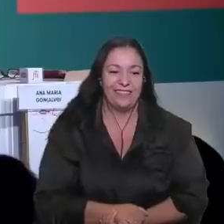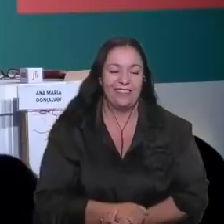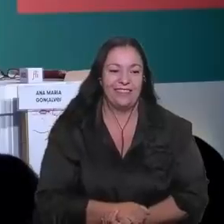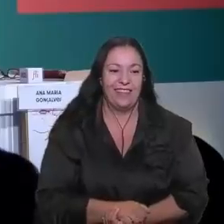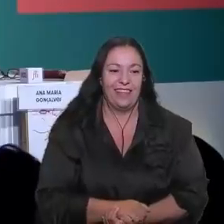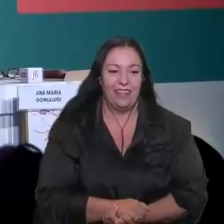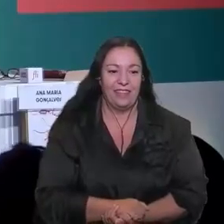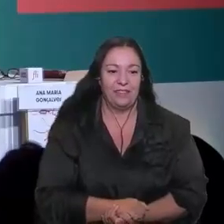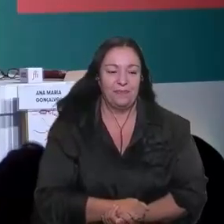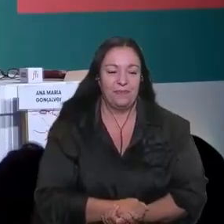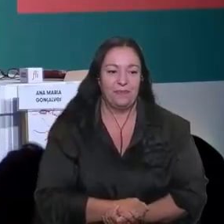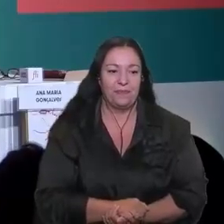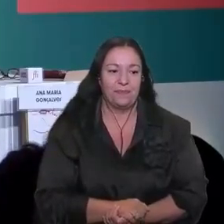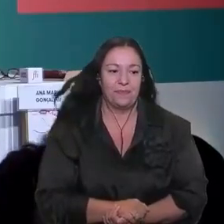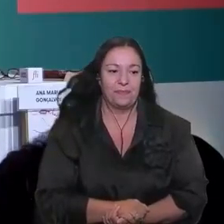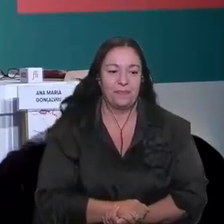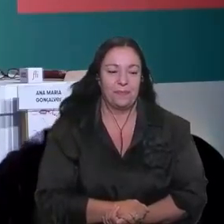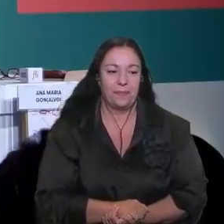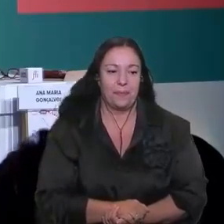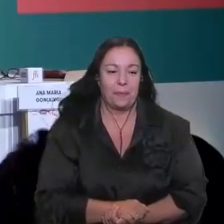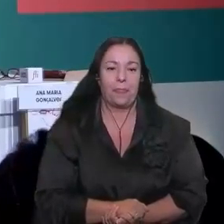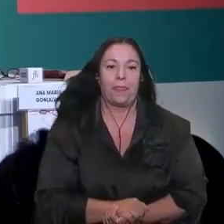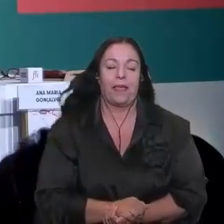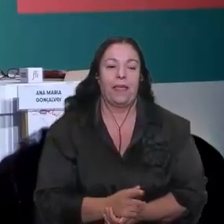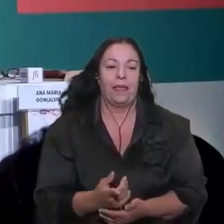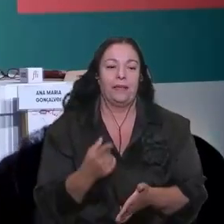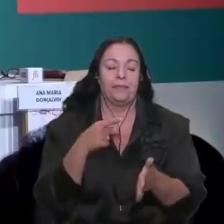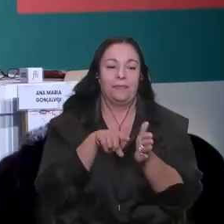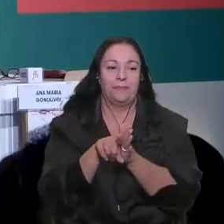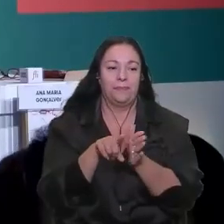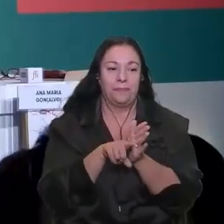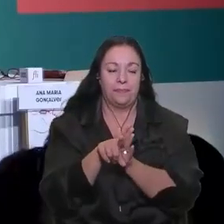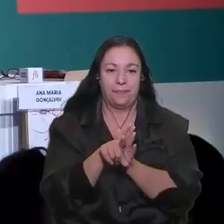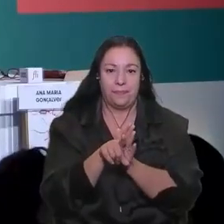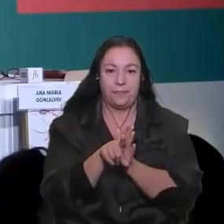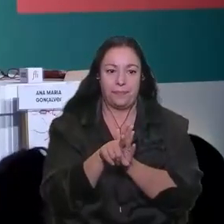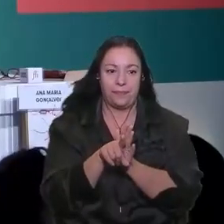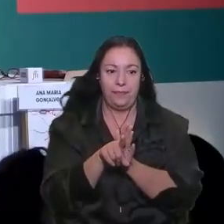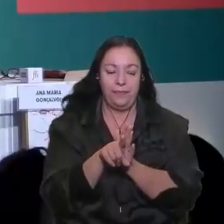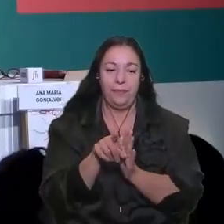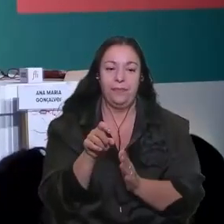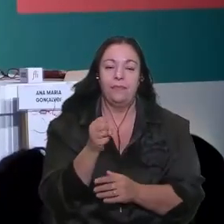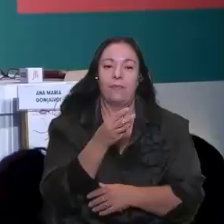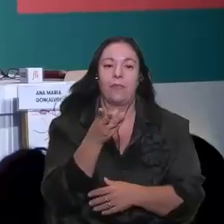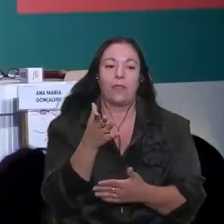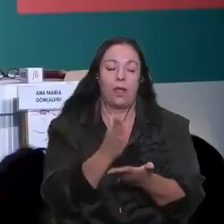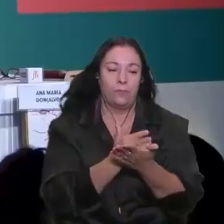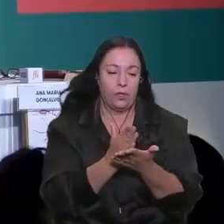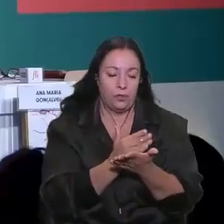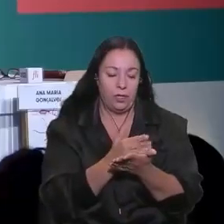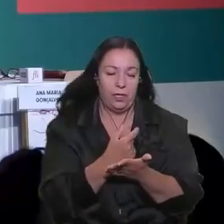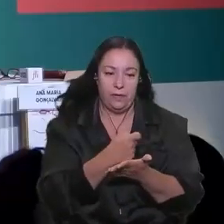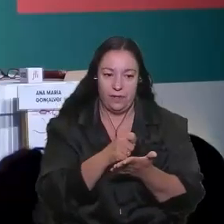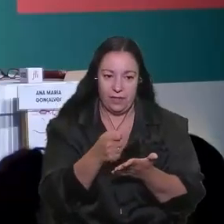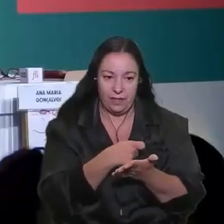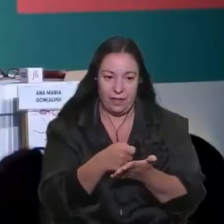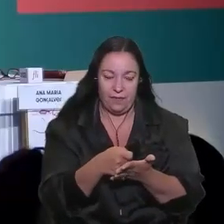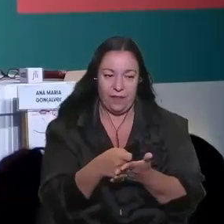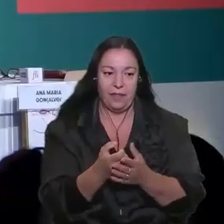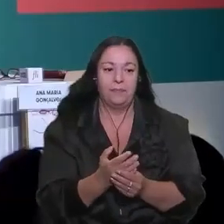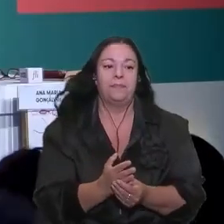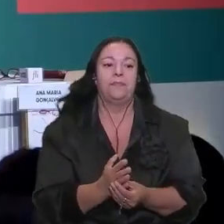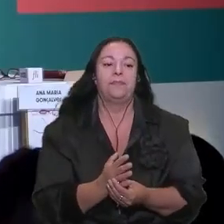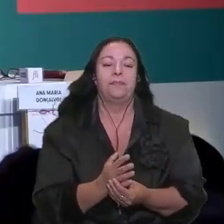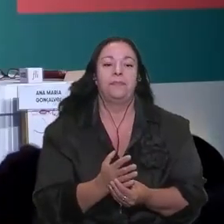Ana Maria, eu não vou te perguntar qual é a próxima obra que você vai escrever, porque eu sei qual é a próxima obra que você